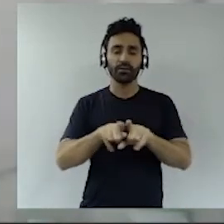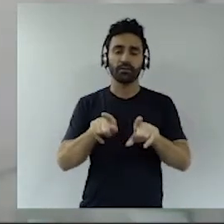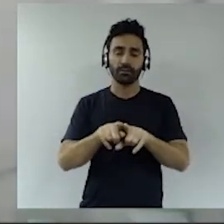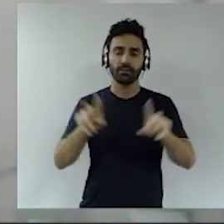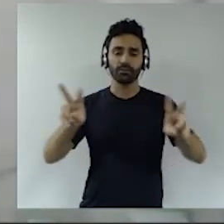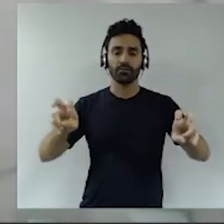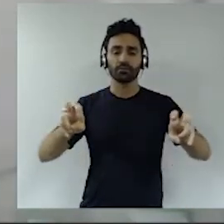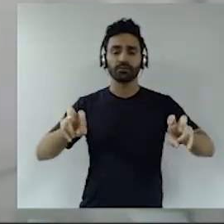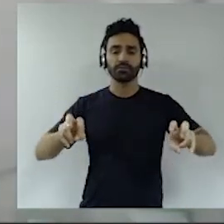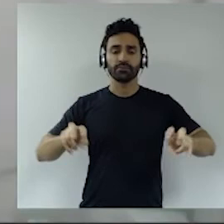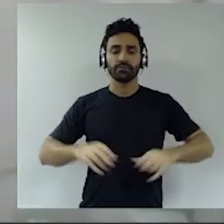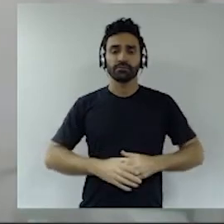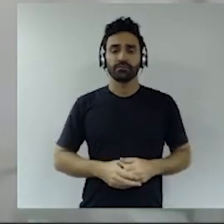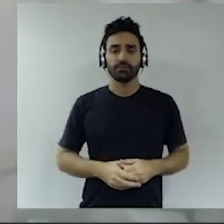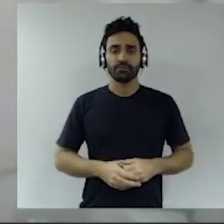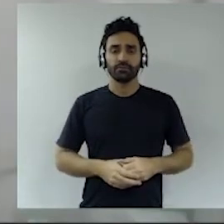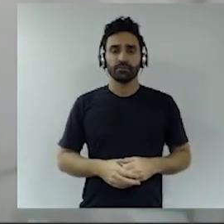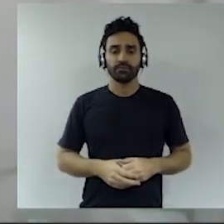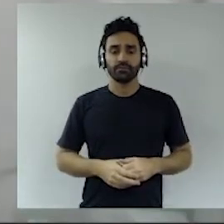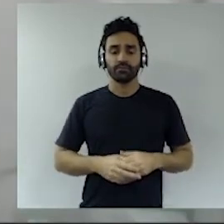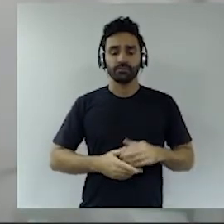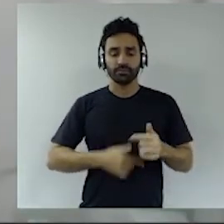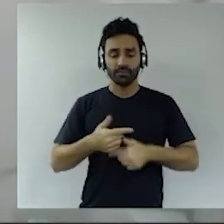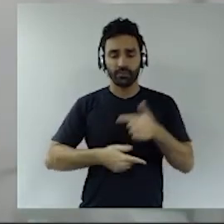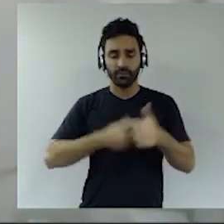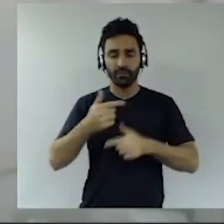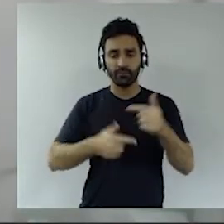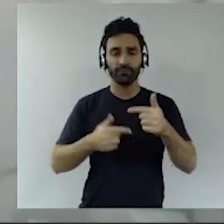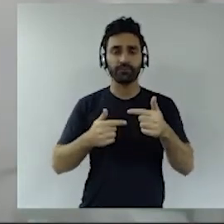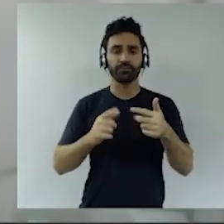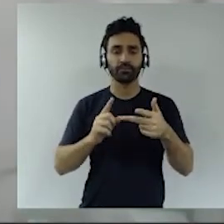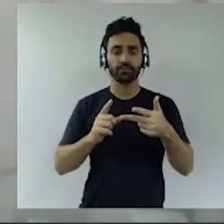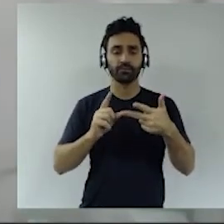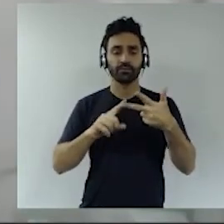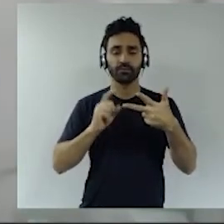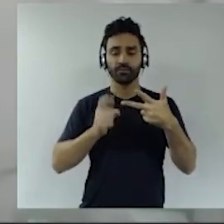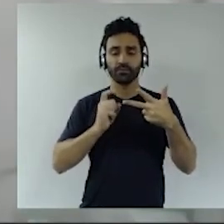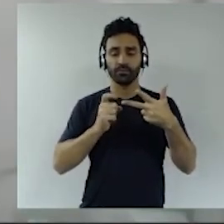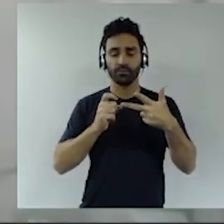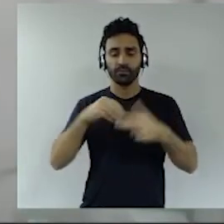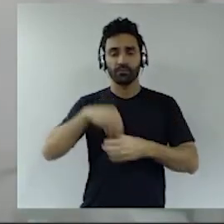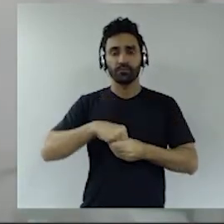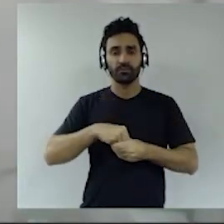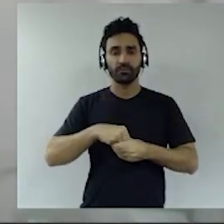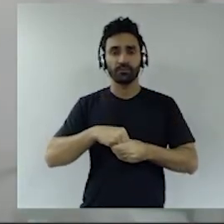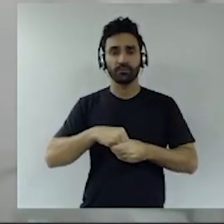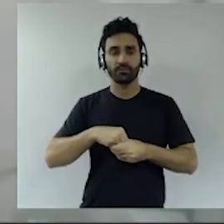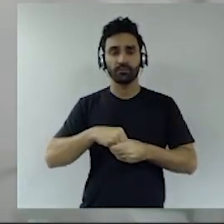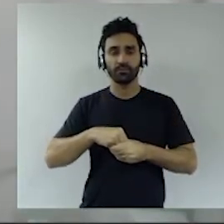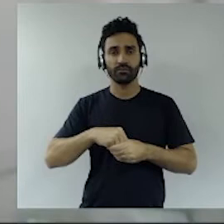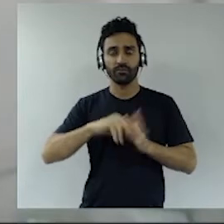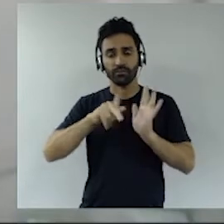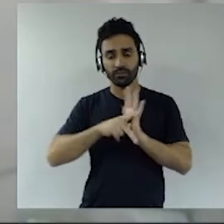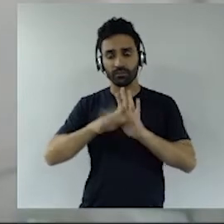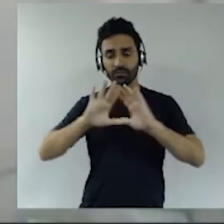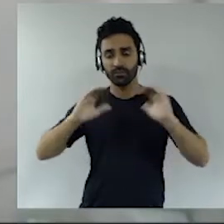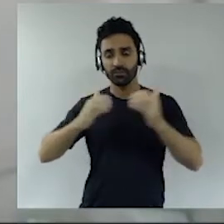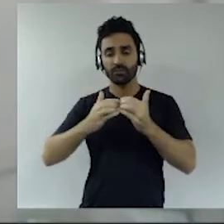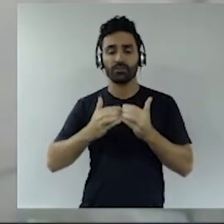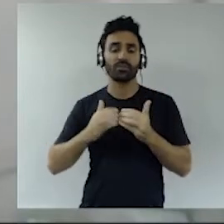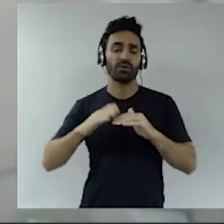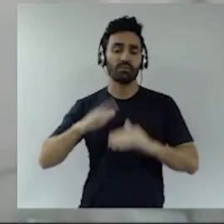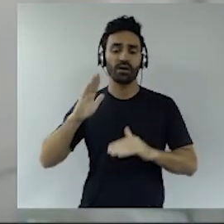respeito também da atuação do Poder Executivo dentro das comunidades